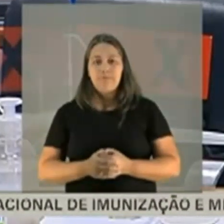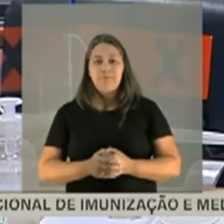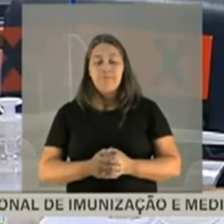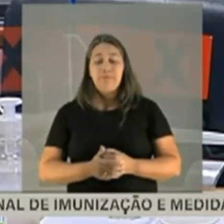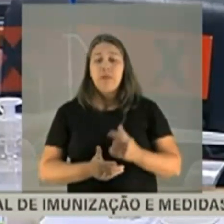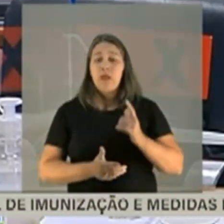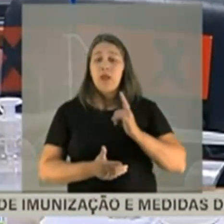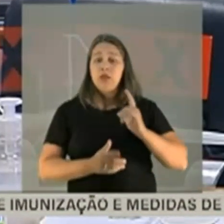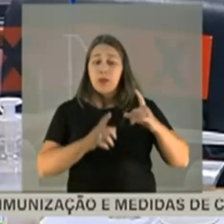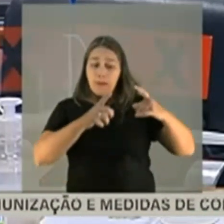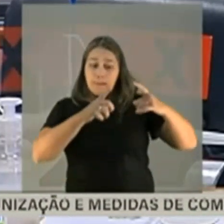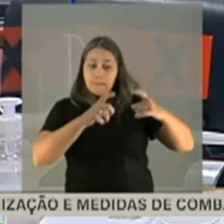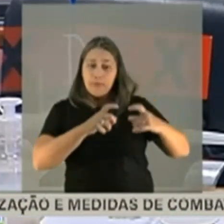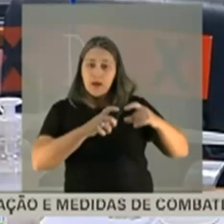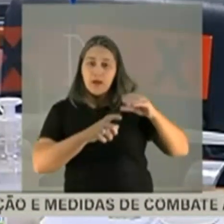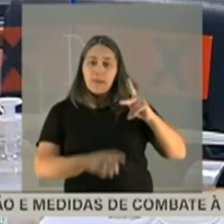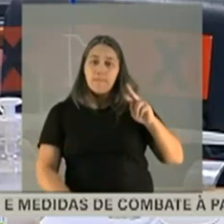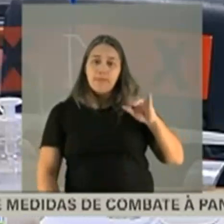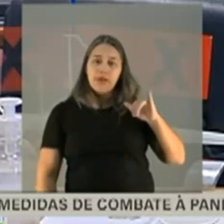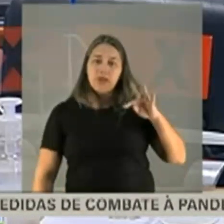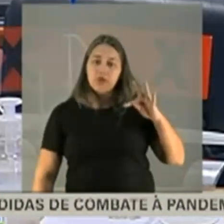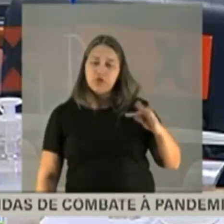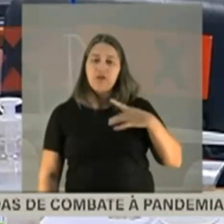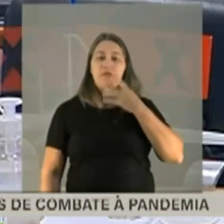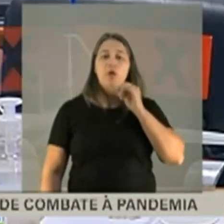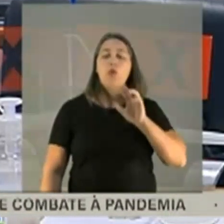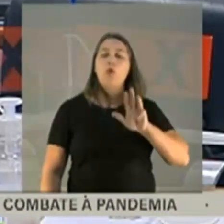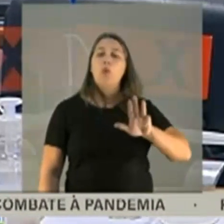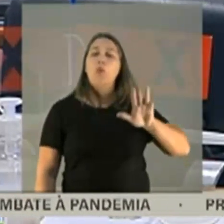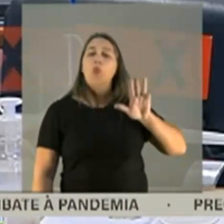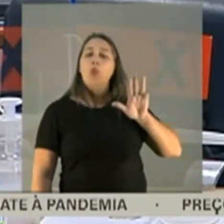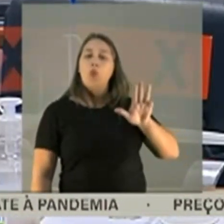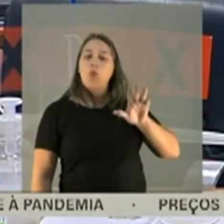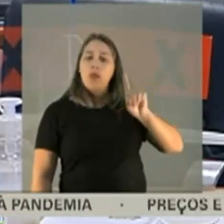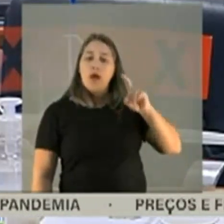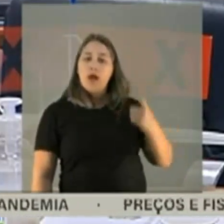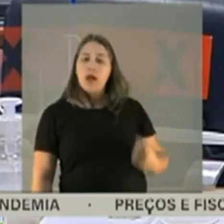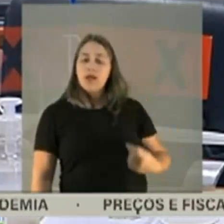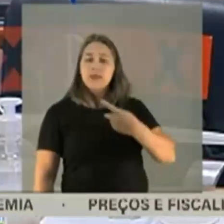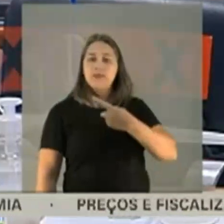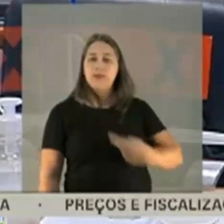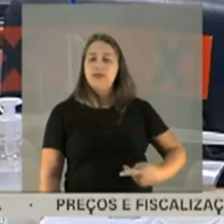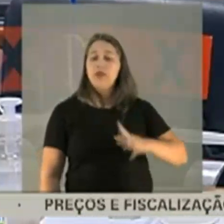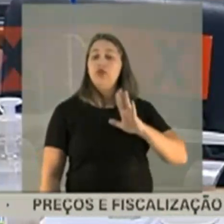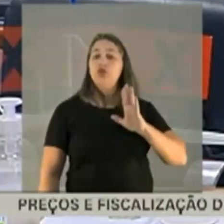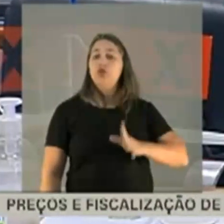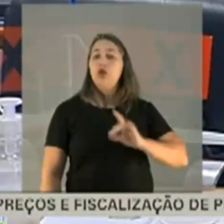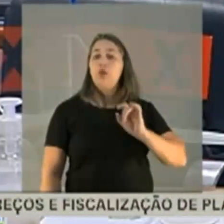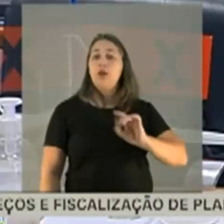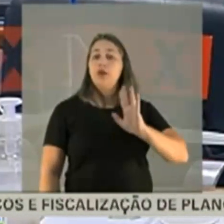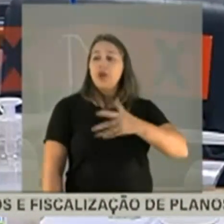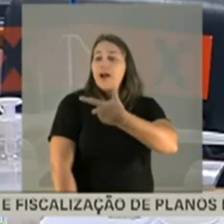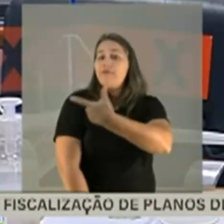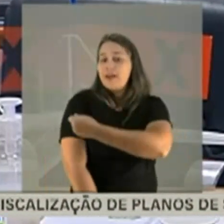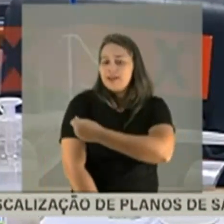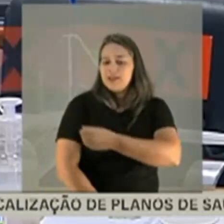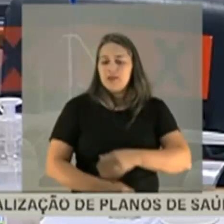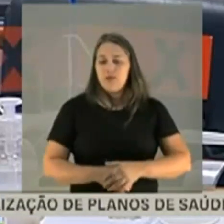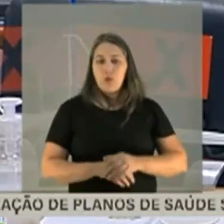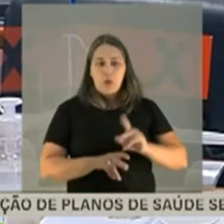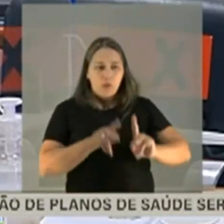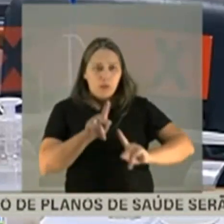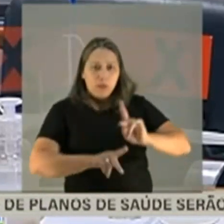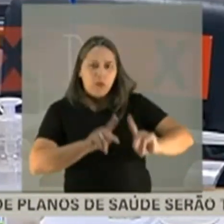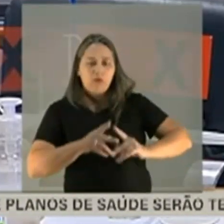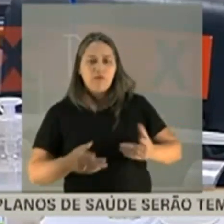print de que ele teria dito que o Lula, ex-presidente Lula, já teria vacinado a